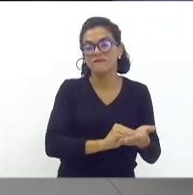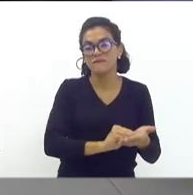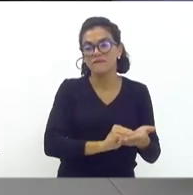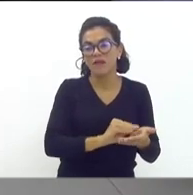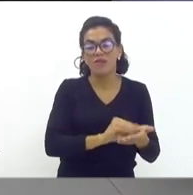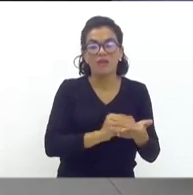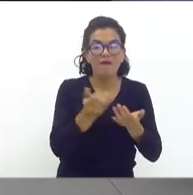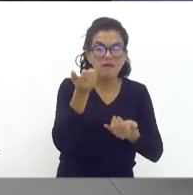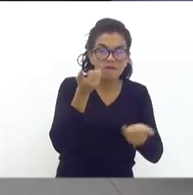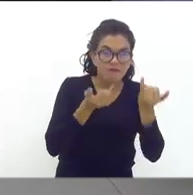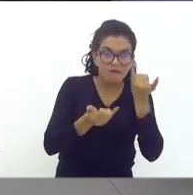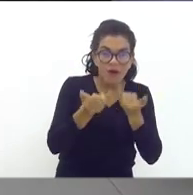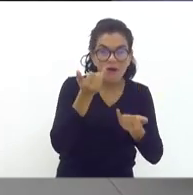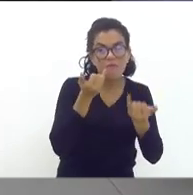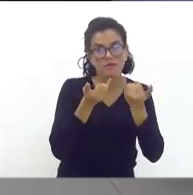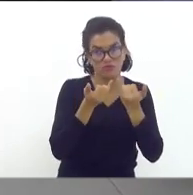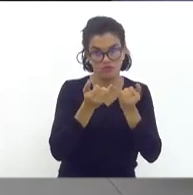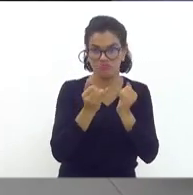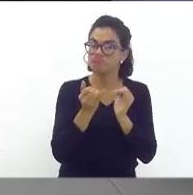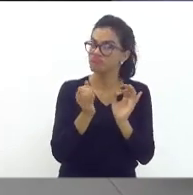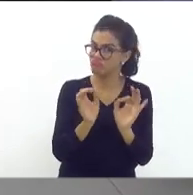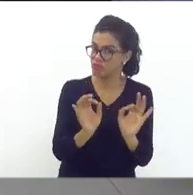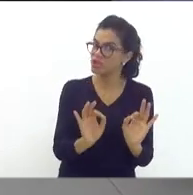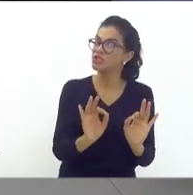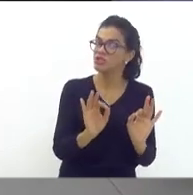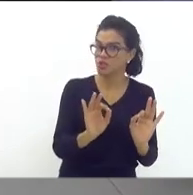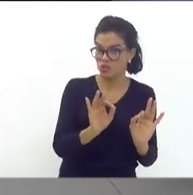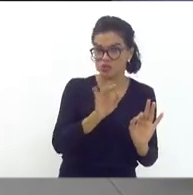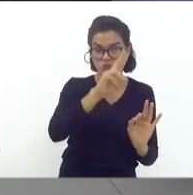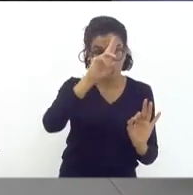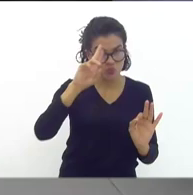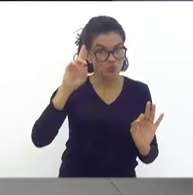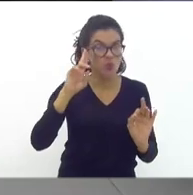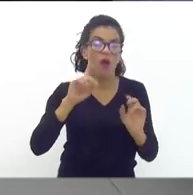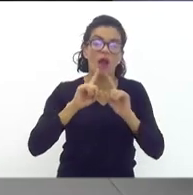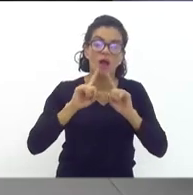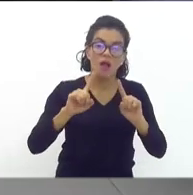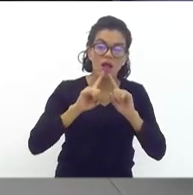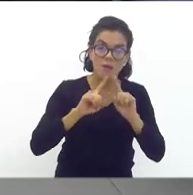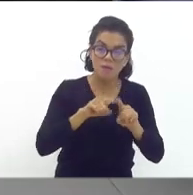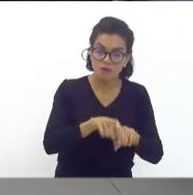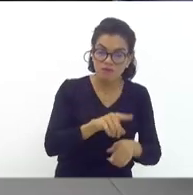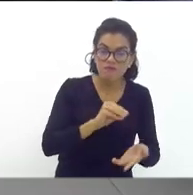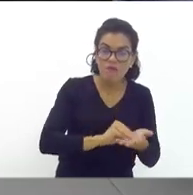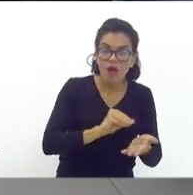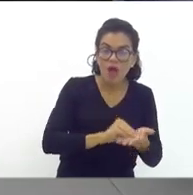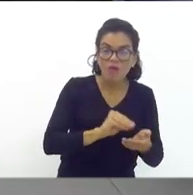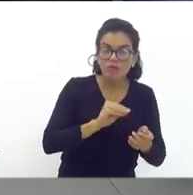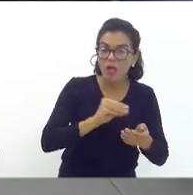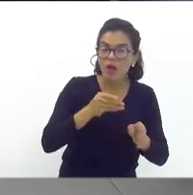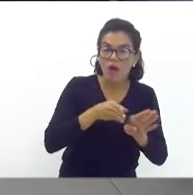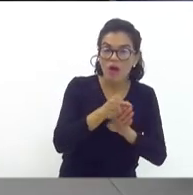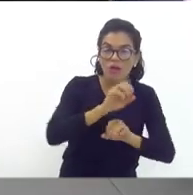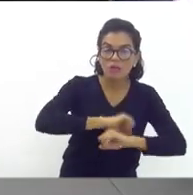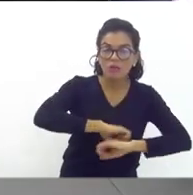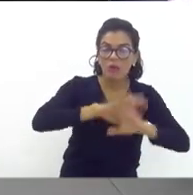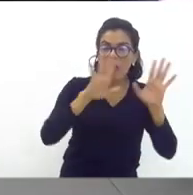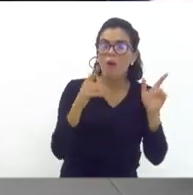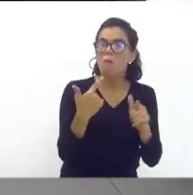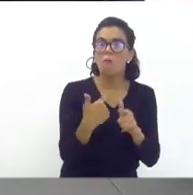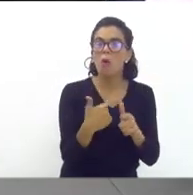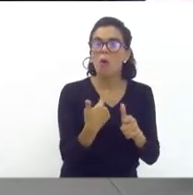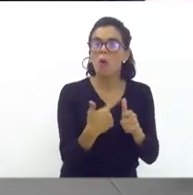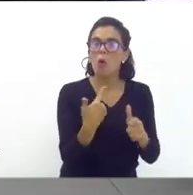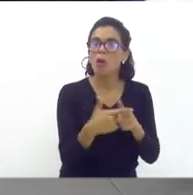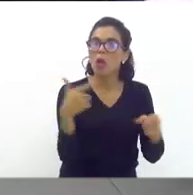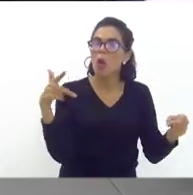informações isso isso usuários alegando informações Claras das razões do